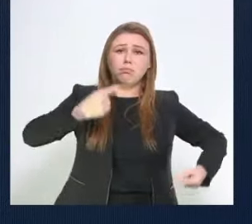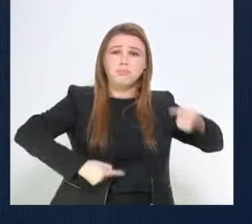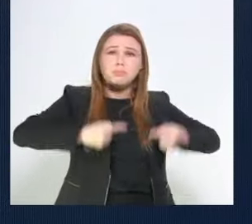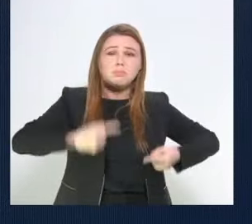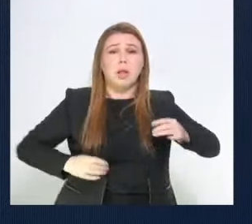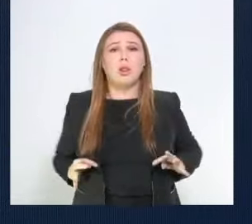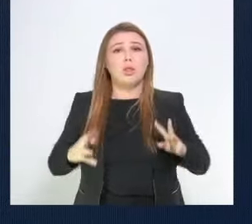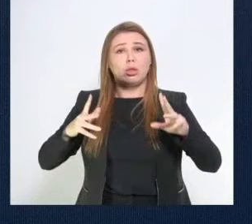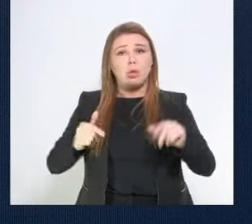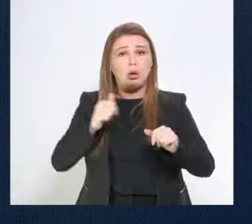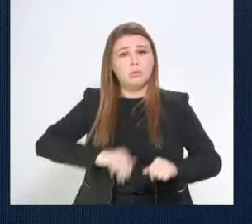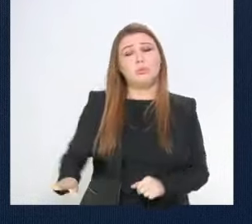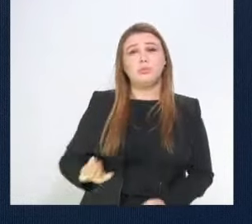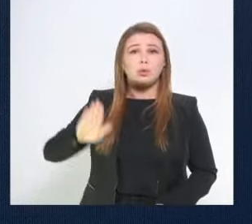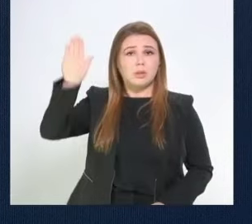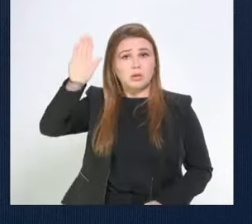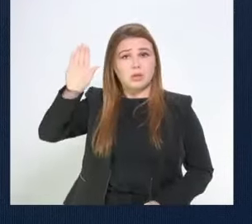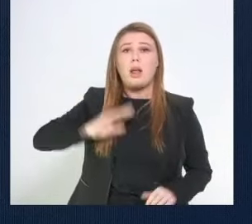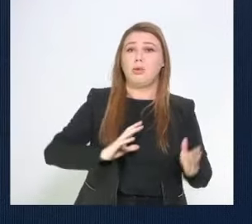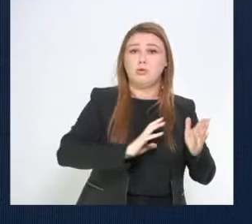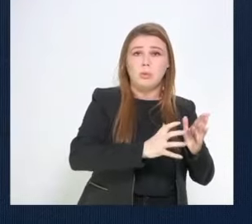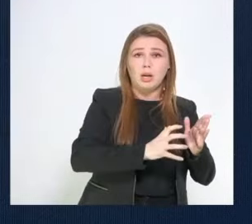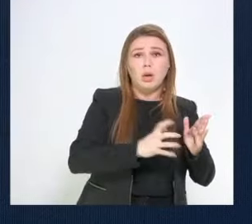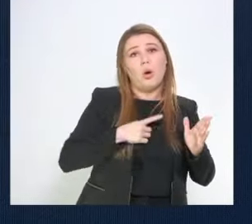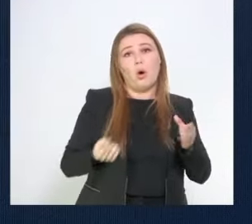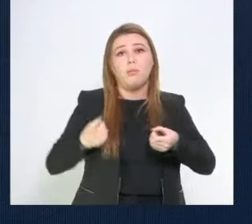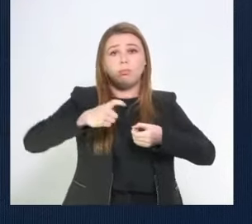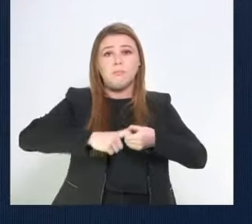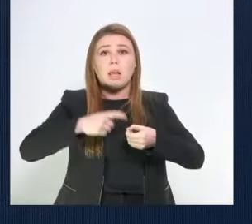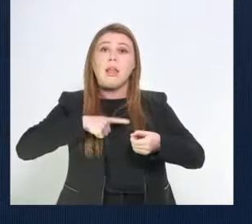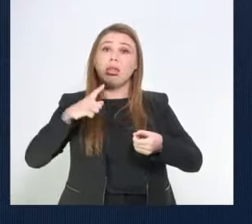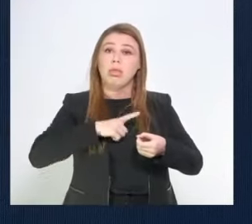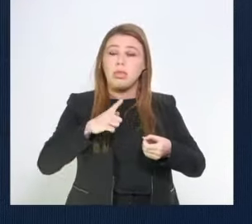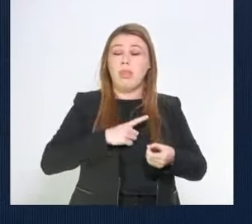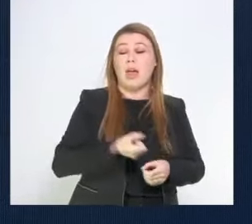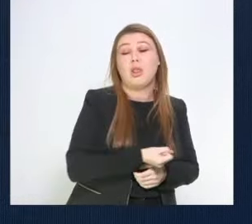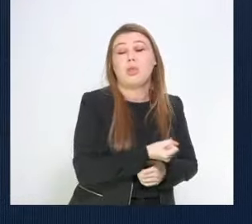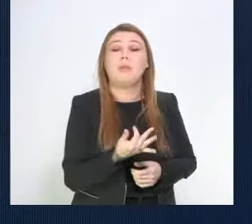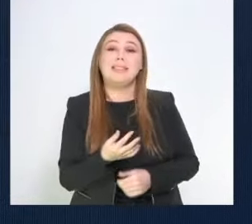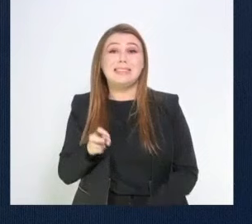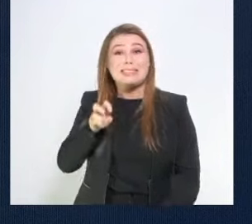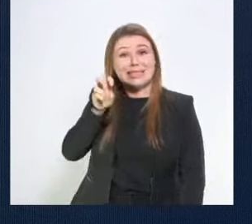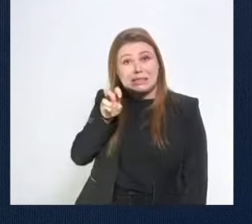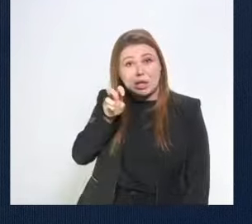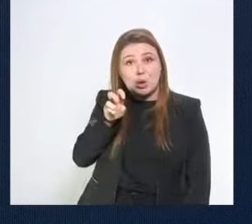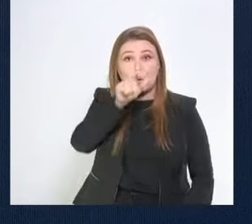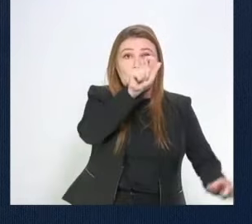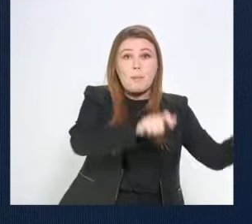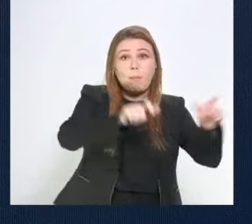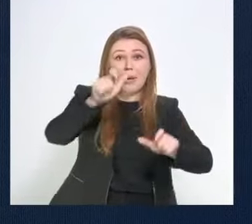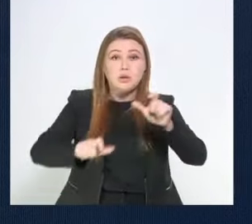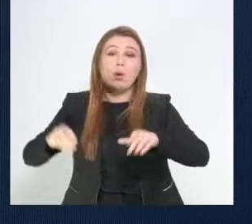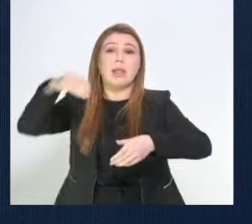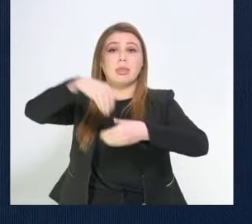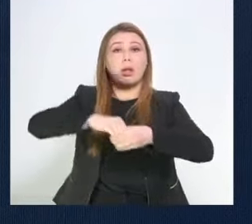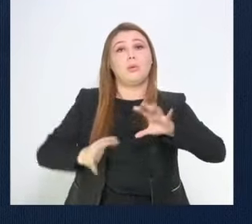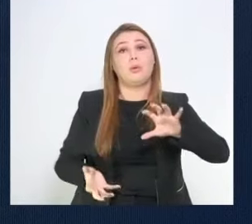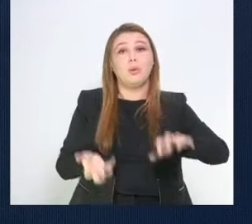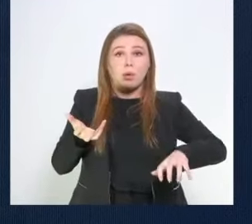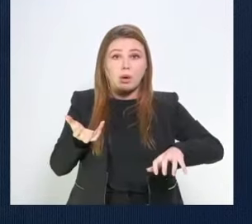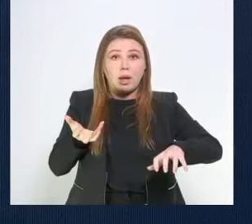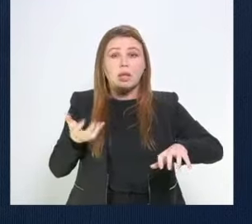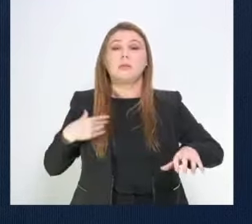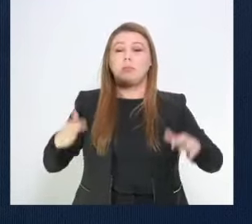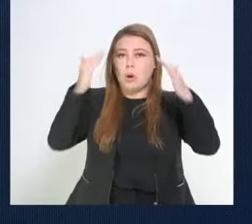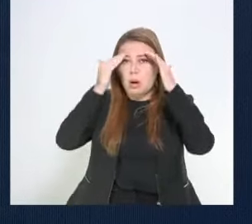os candidatos de partidos ou coligações com representatividade de ao menos 5 parlamentares no Congresso Nacional, seguindo